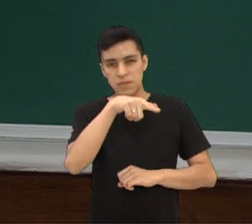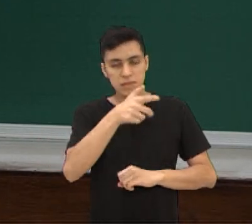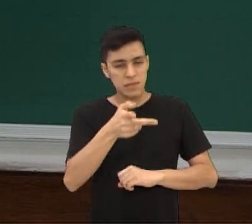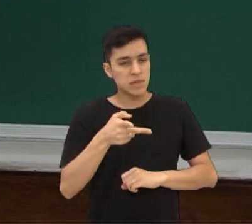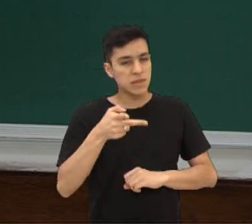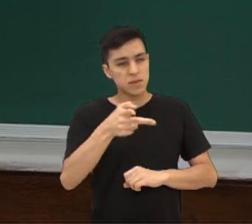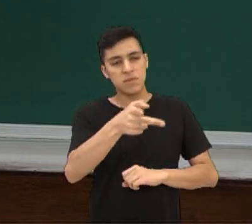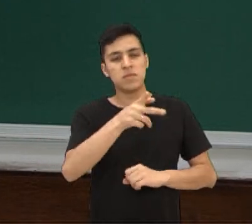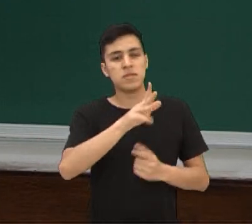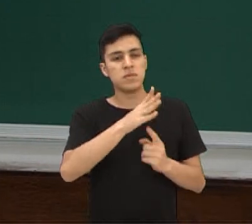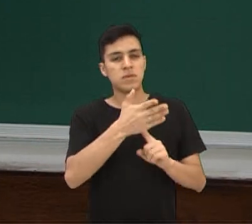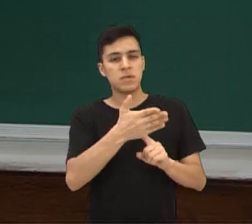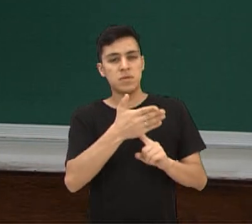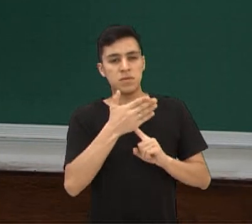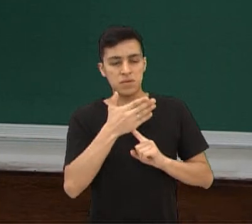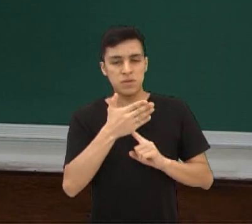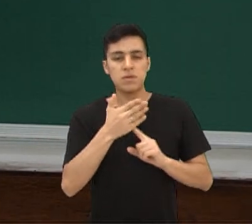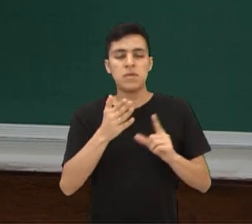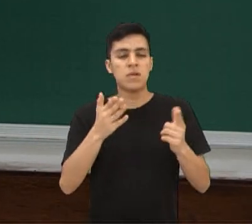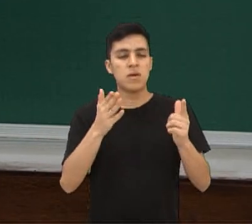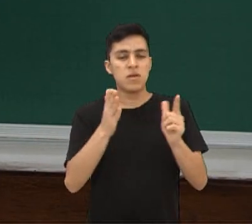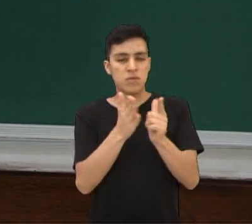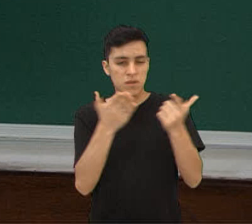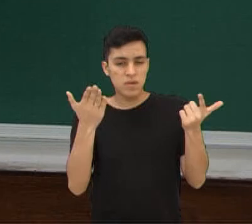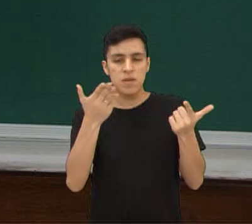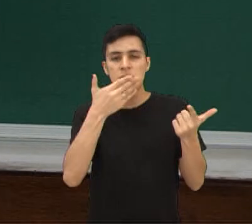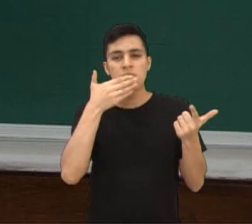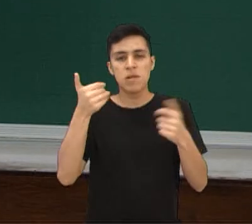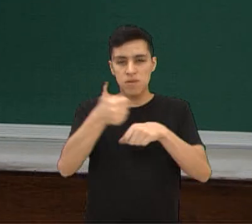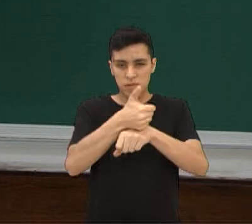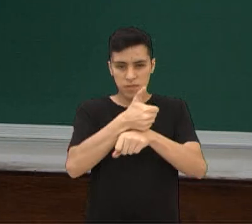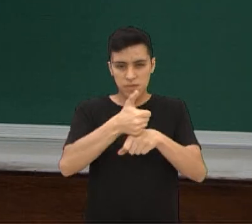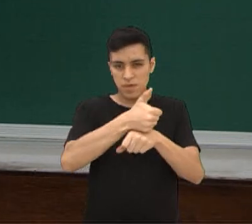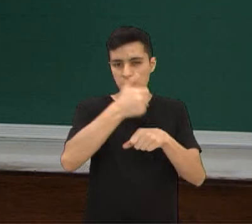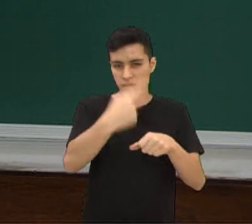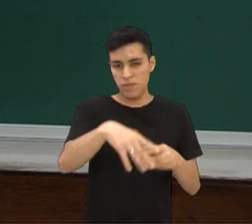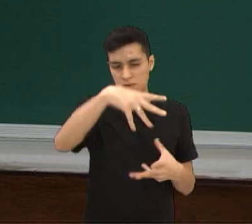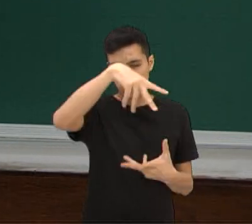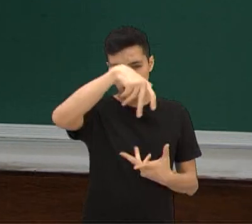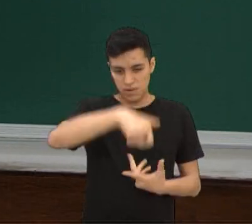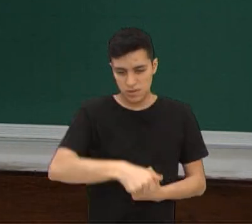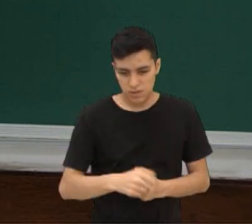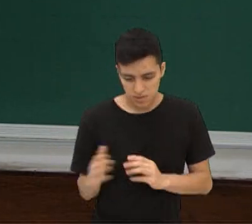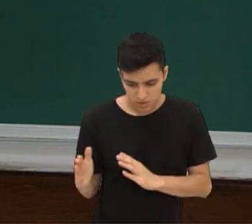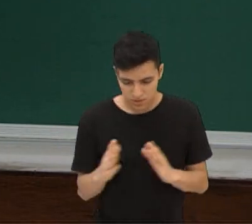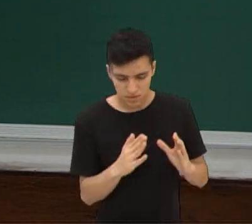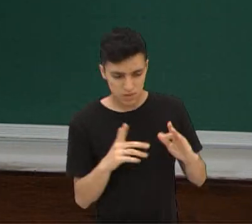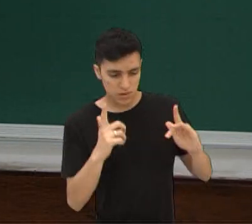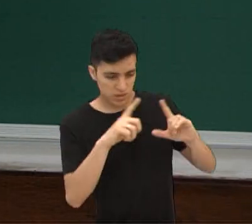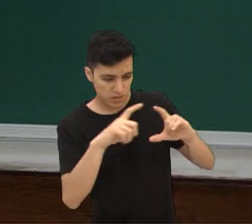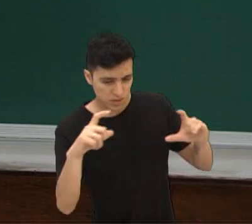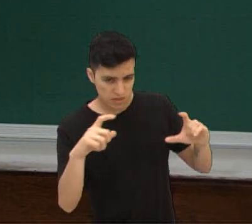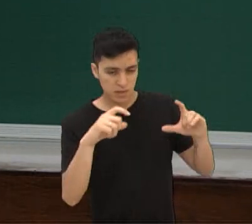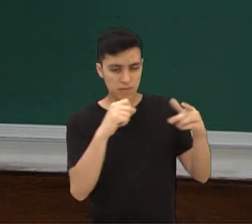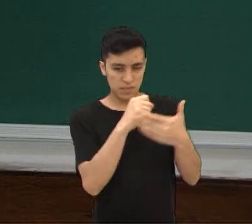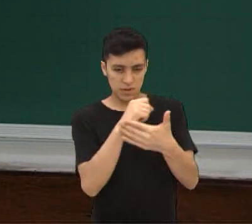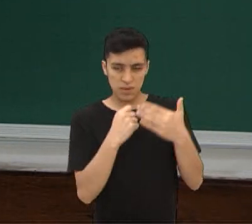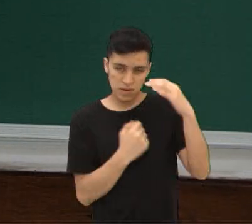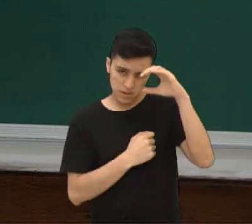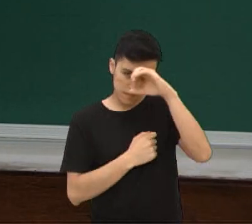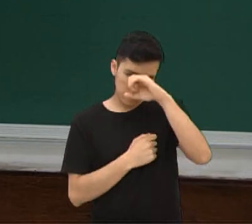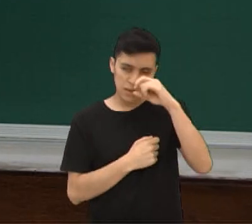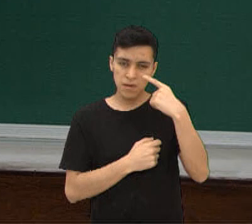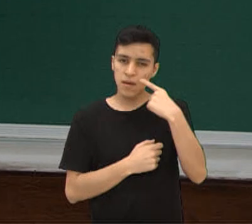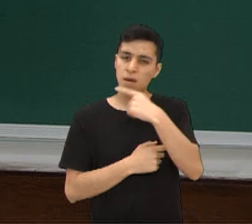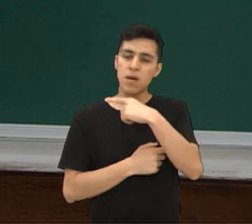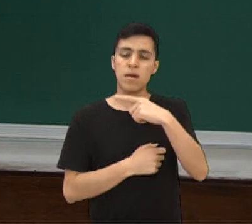continua mostrando que o jornalismo é a melhor profissão do mundo. Com base no nosso chart, the pronoun who